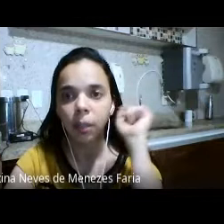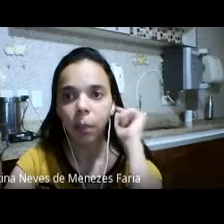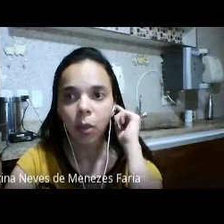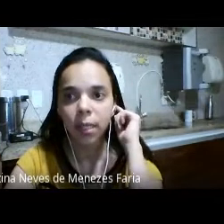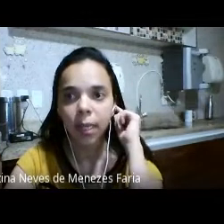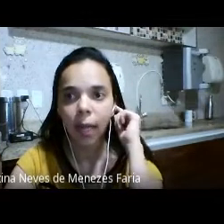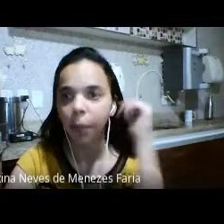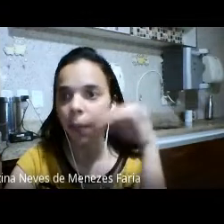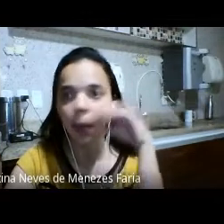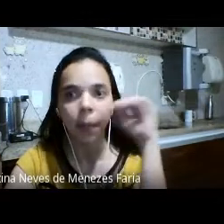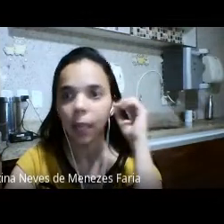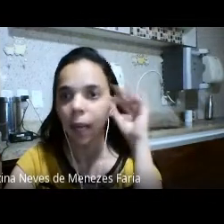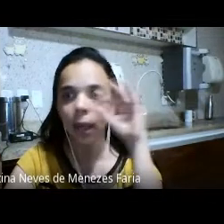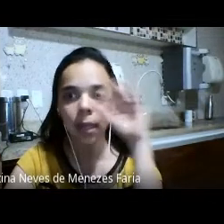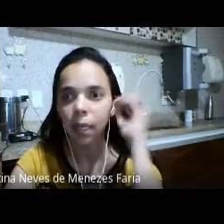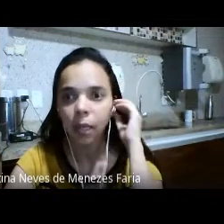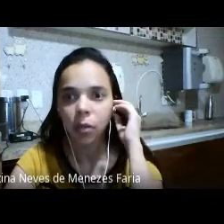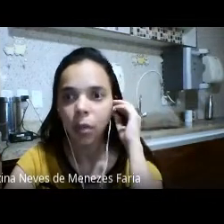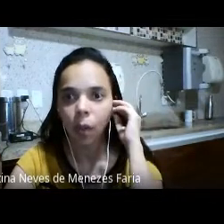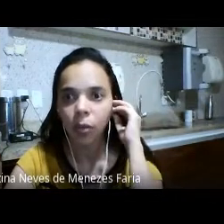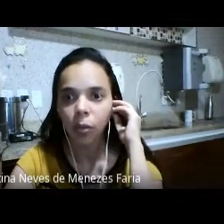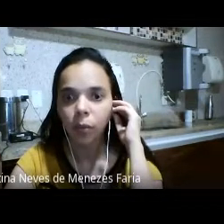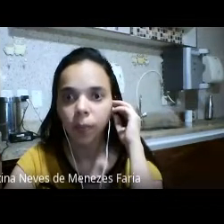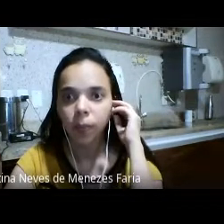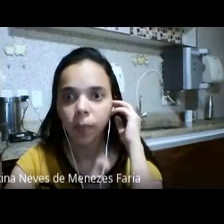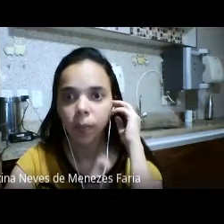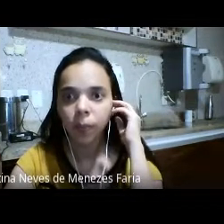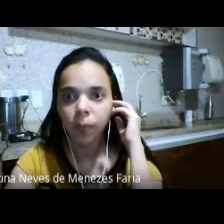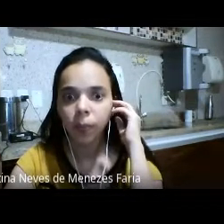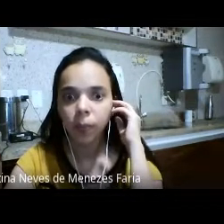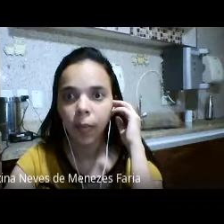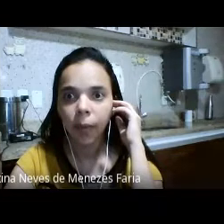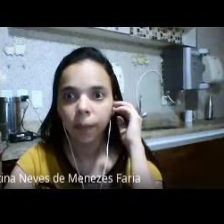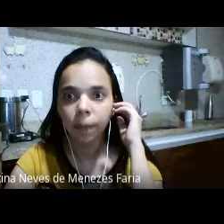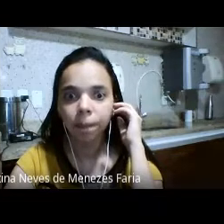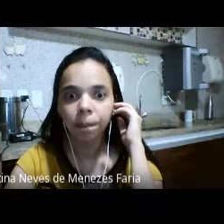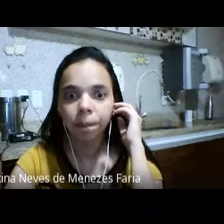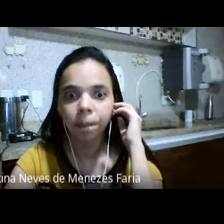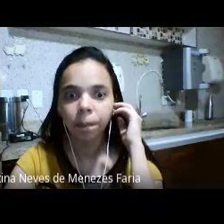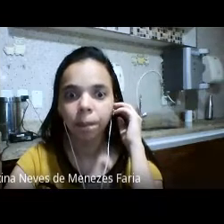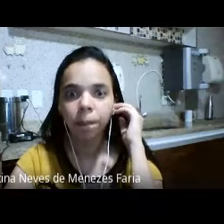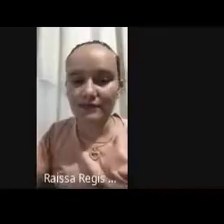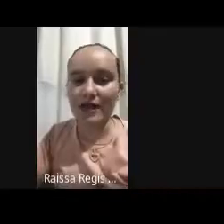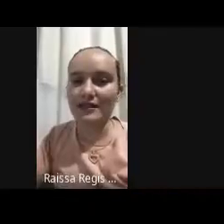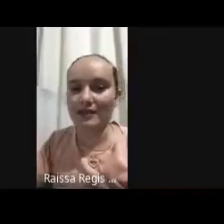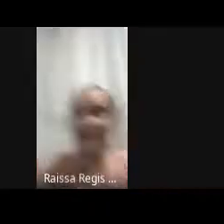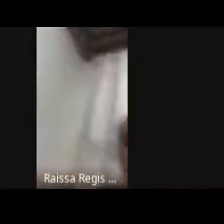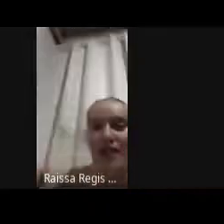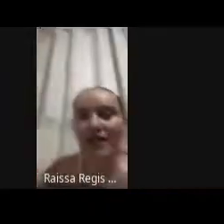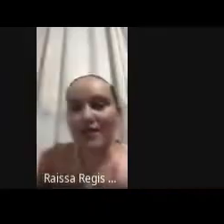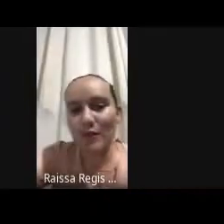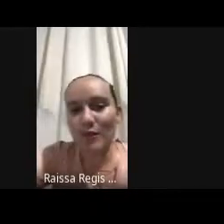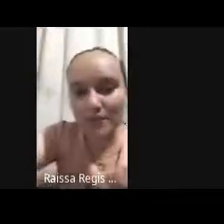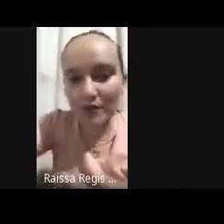internet pode oscilar, porque para mim está excelente o seu áudio. Tá? Ah, tá. E